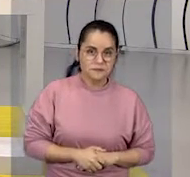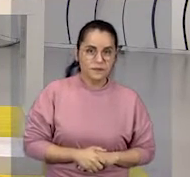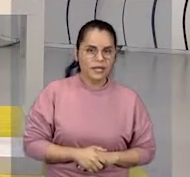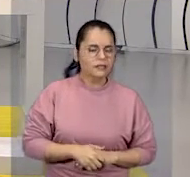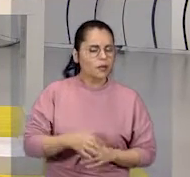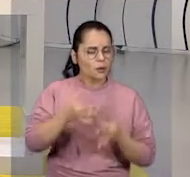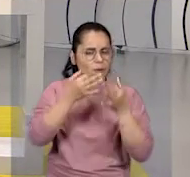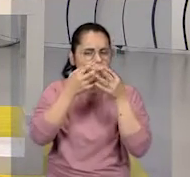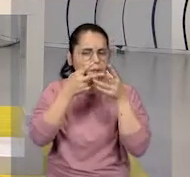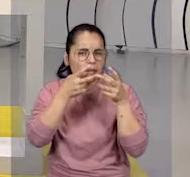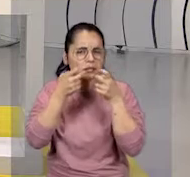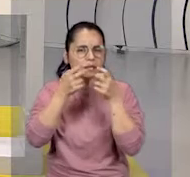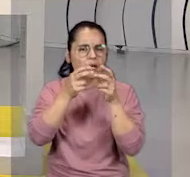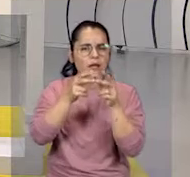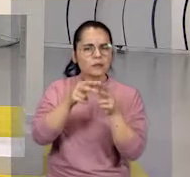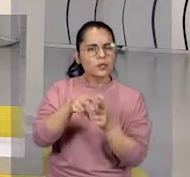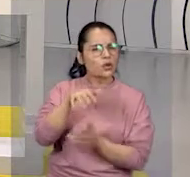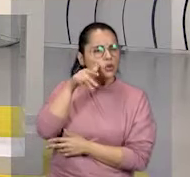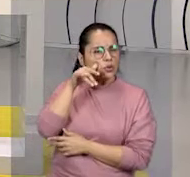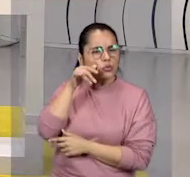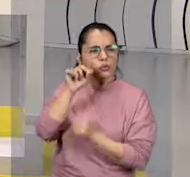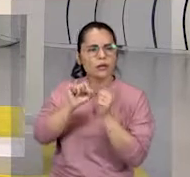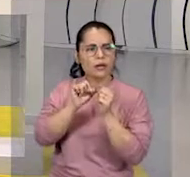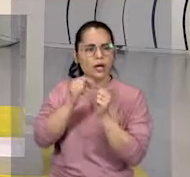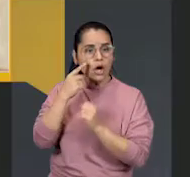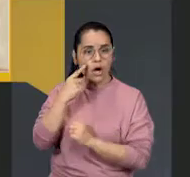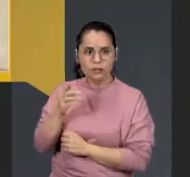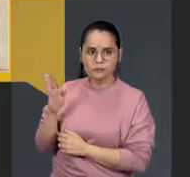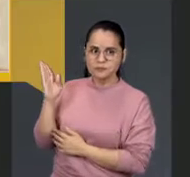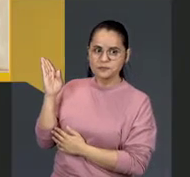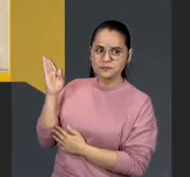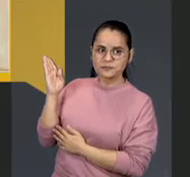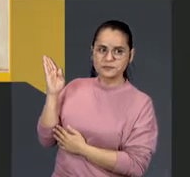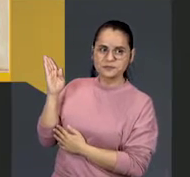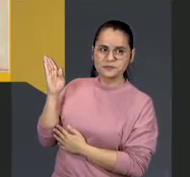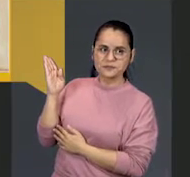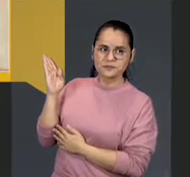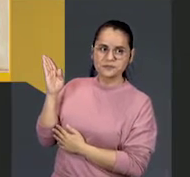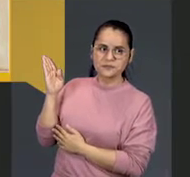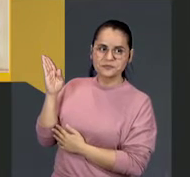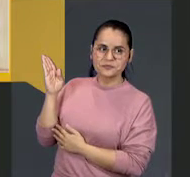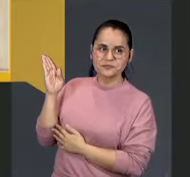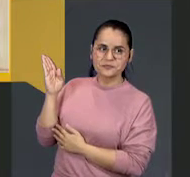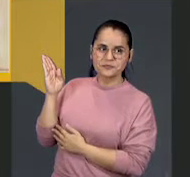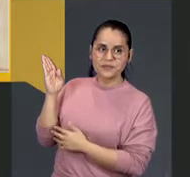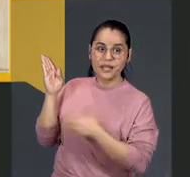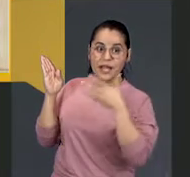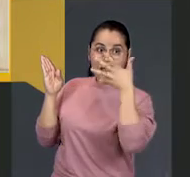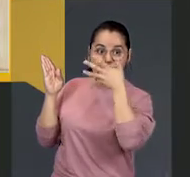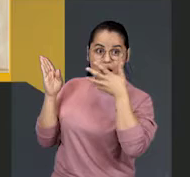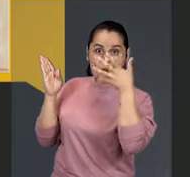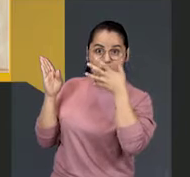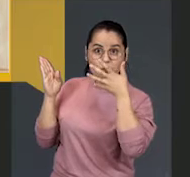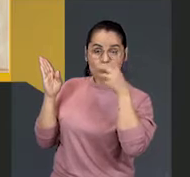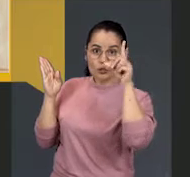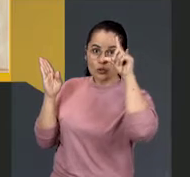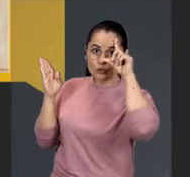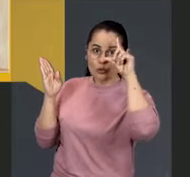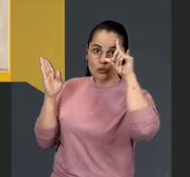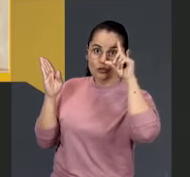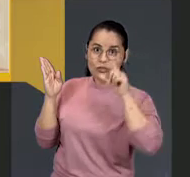Note que interessante essa ilustração. A música fazendo parte do